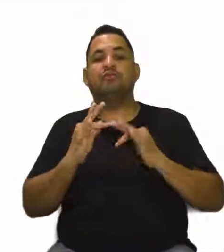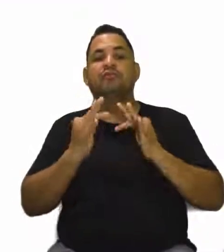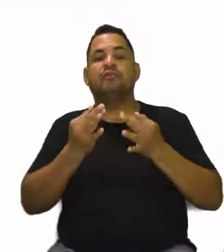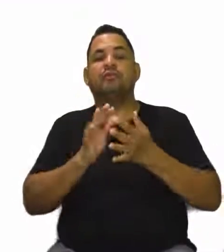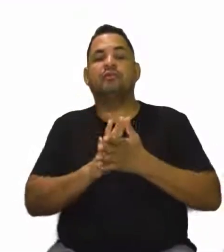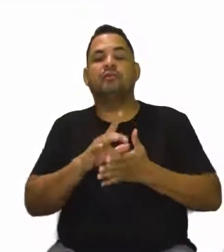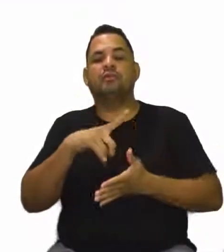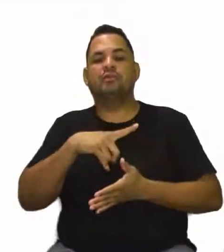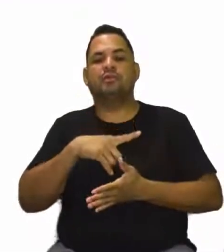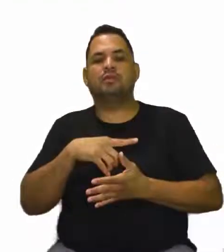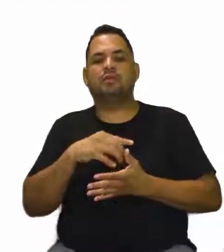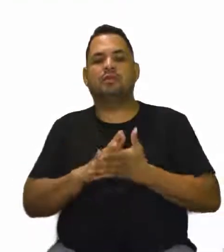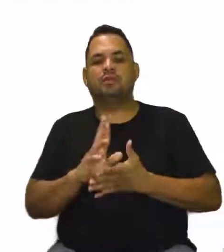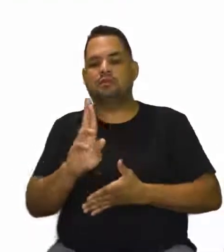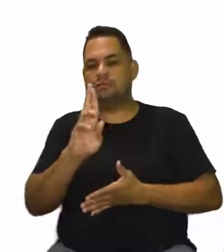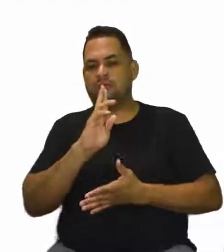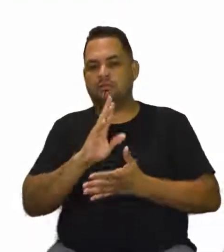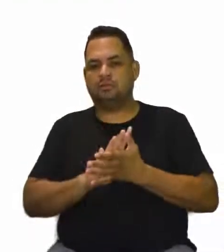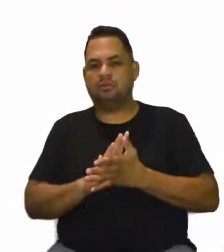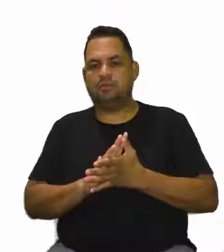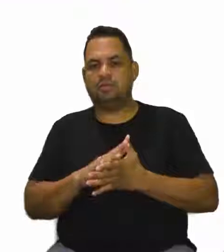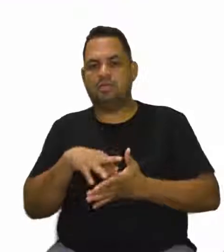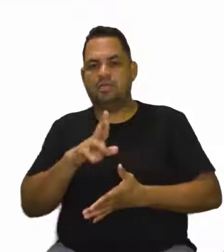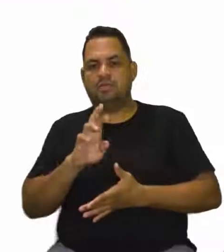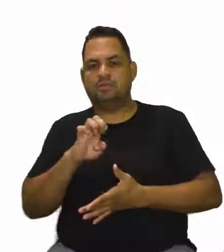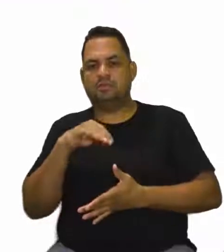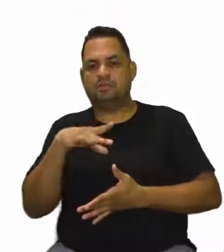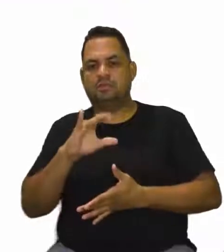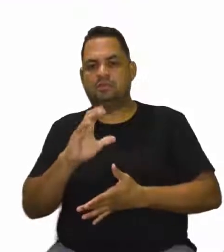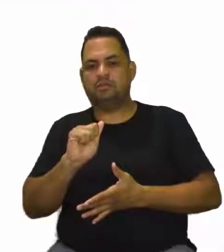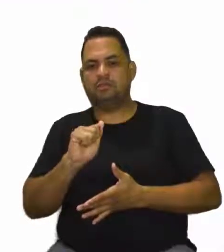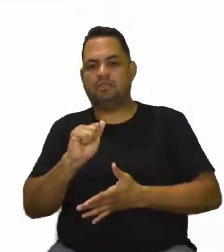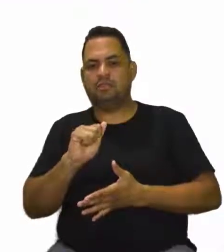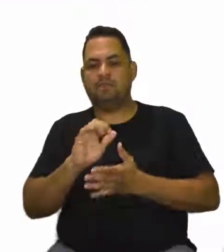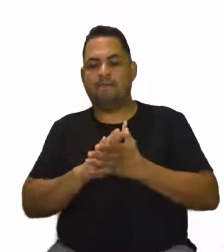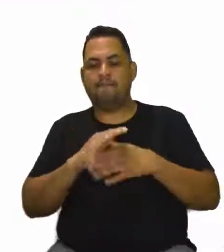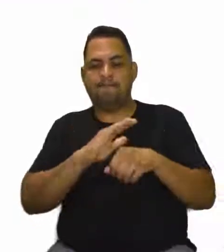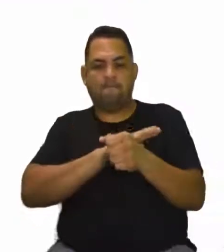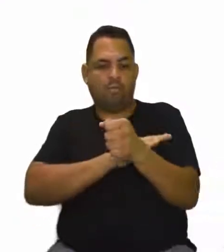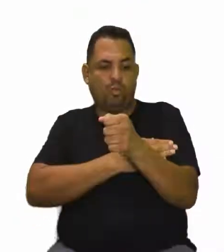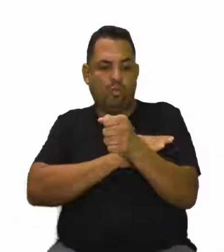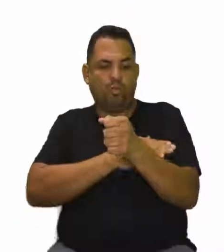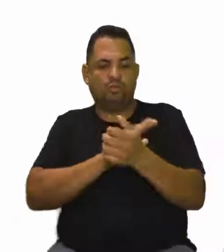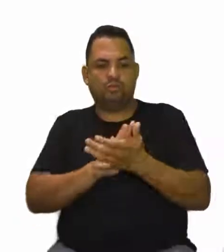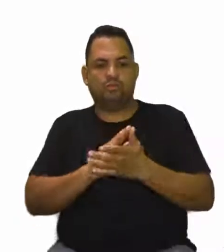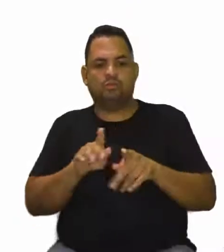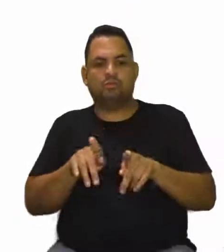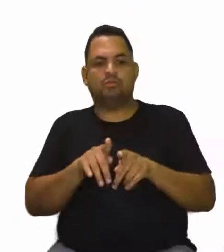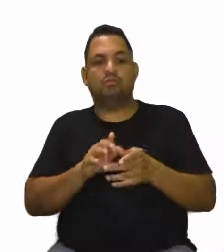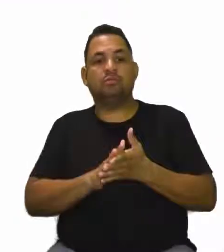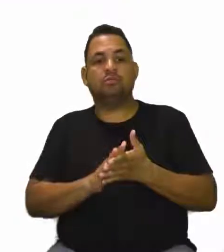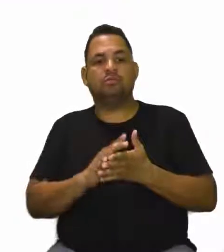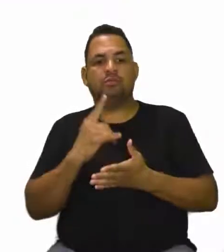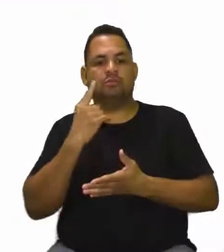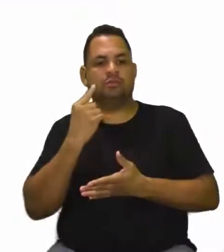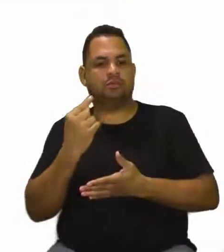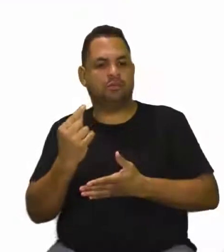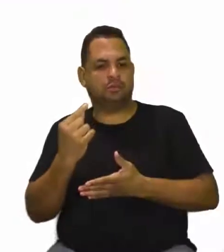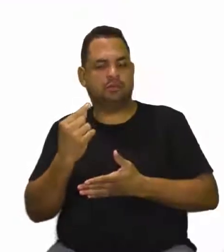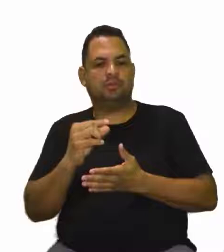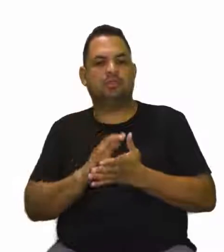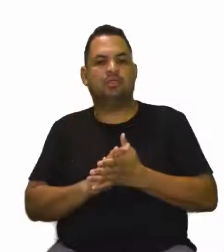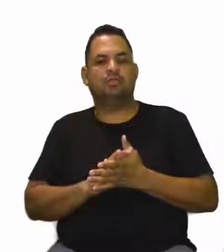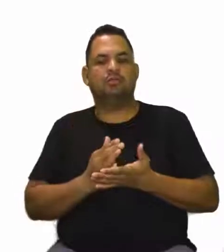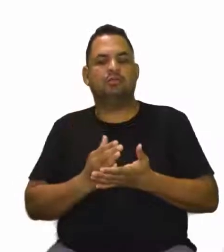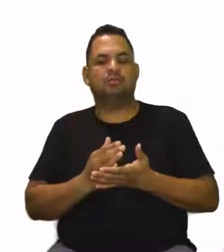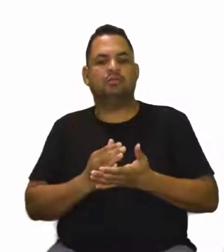professora, como resultado? Resistência muscular. Se eu trabalho velocidade, lembra lá da escada de